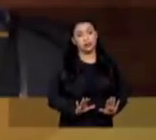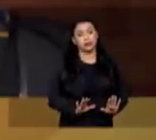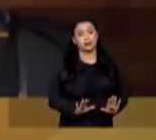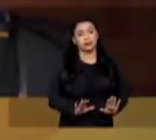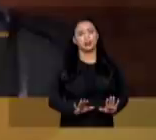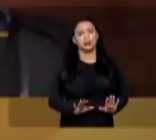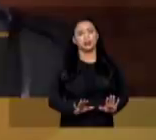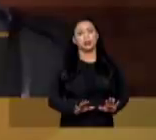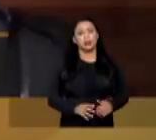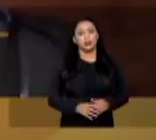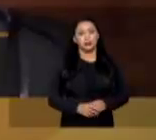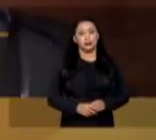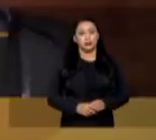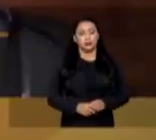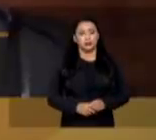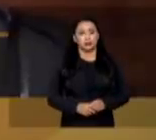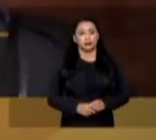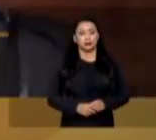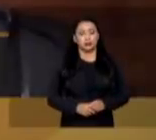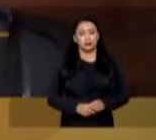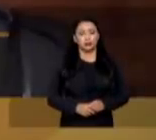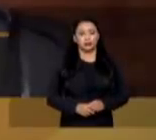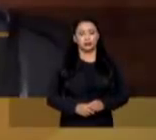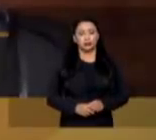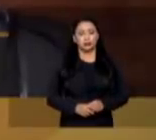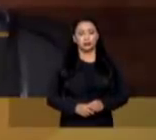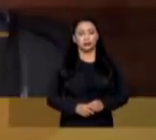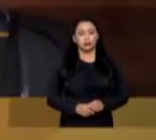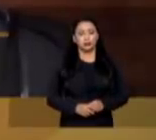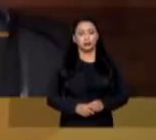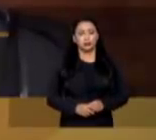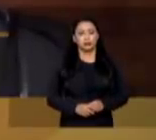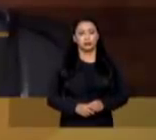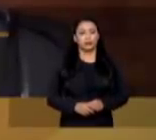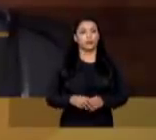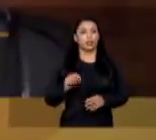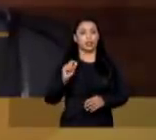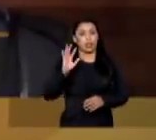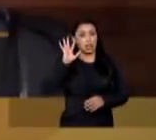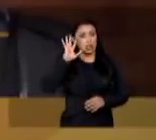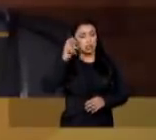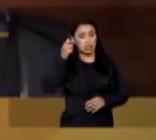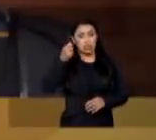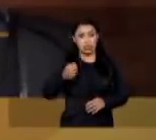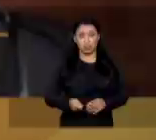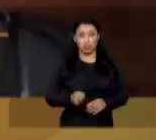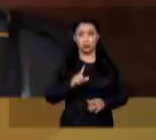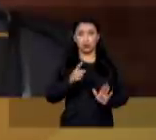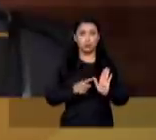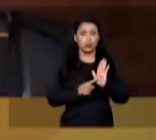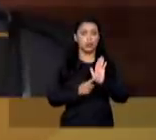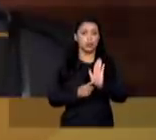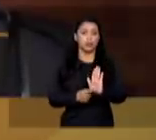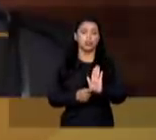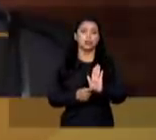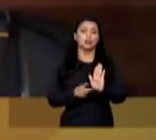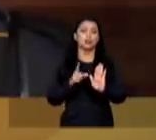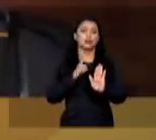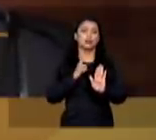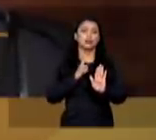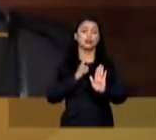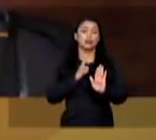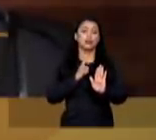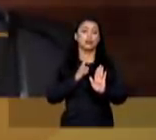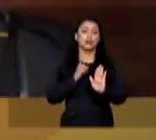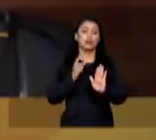Regularmente intimados, os impetrantes não manifestaram insurgência, pugnando tão